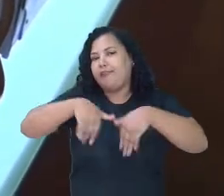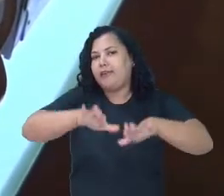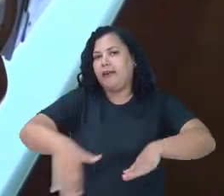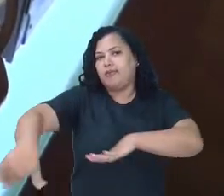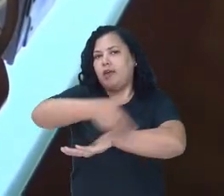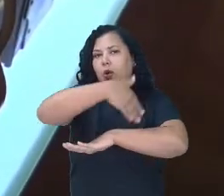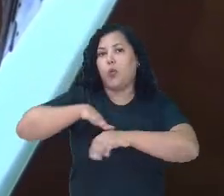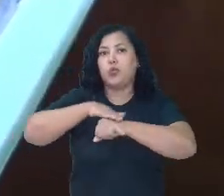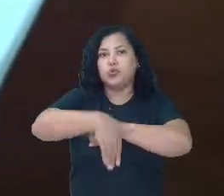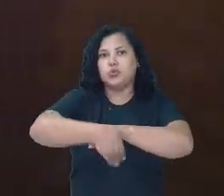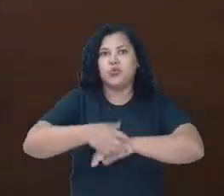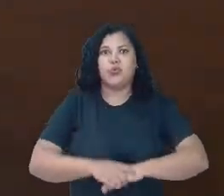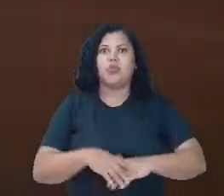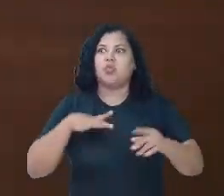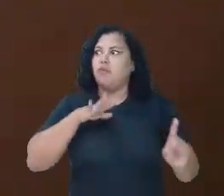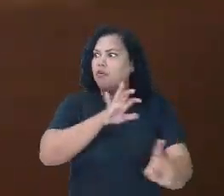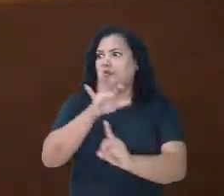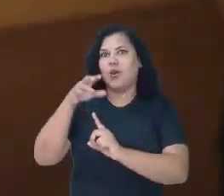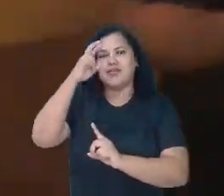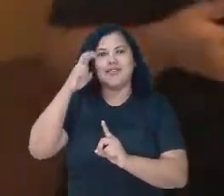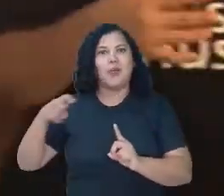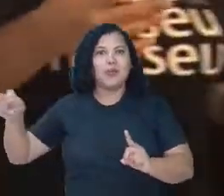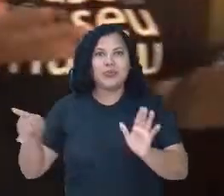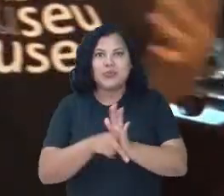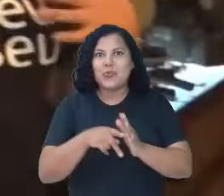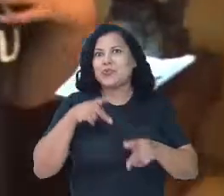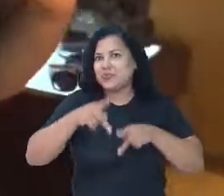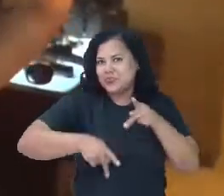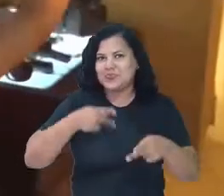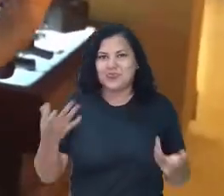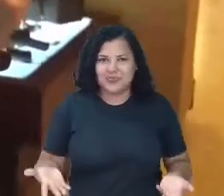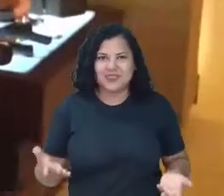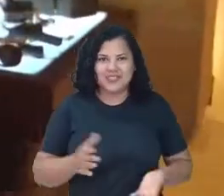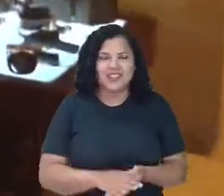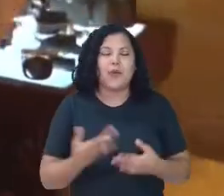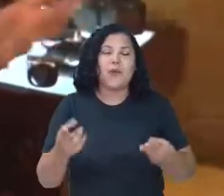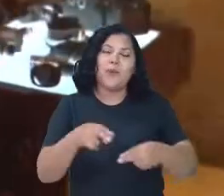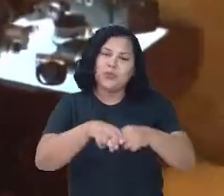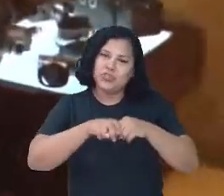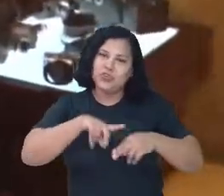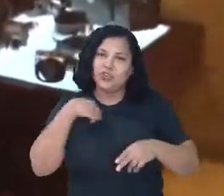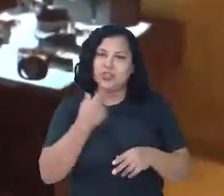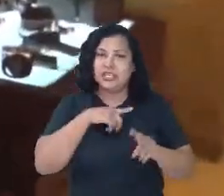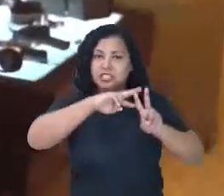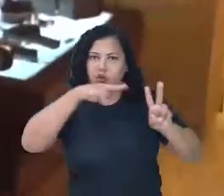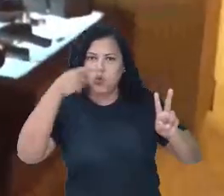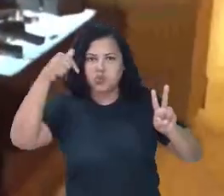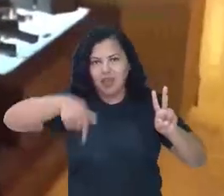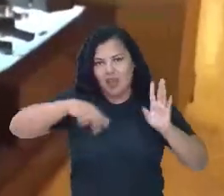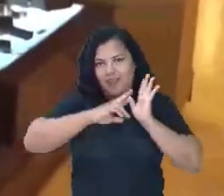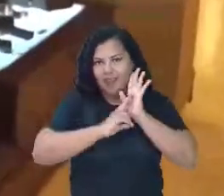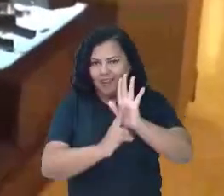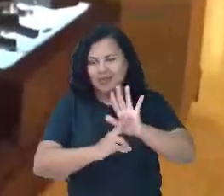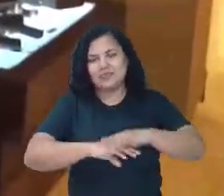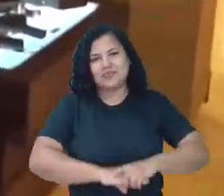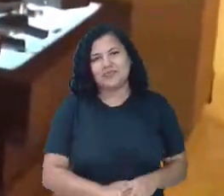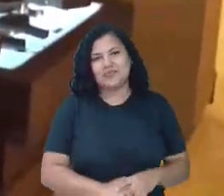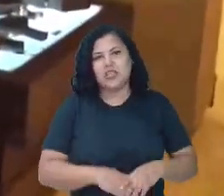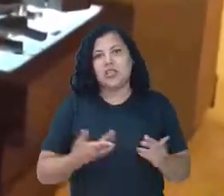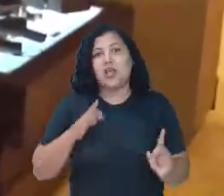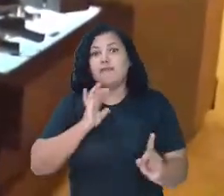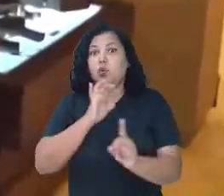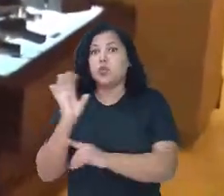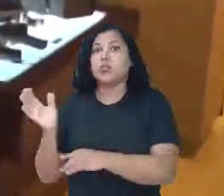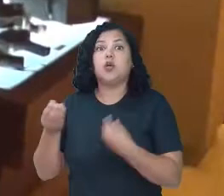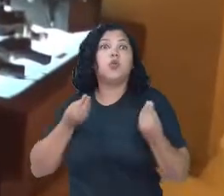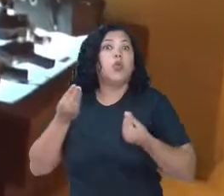gigantesco na cultura local. Então, por isso, a gente tem esses elementos aqui representados. A influência do